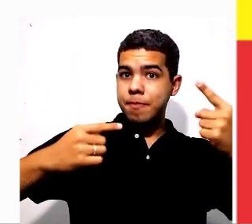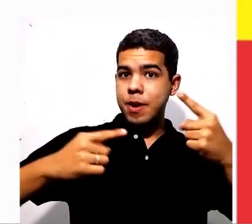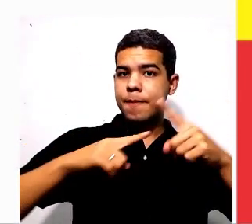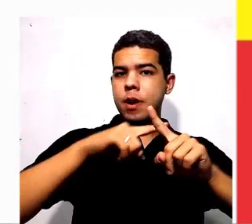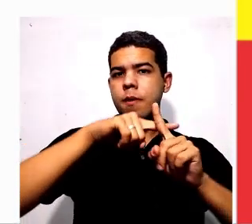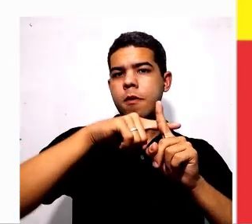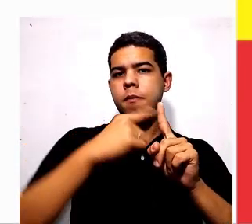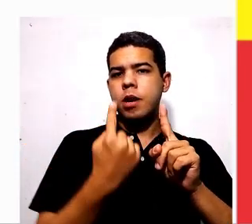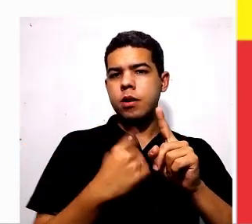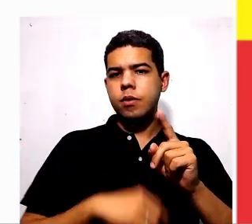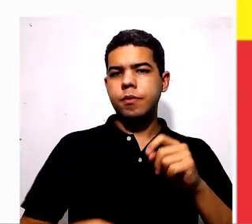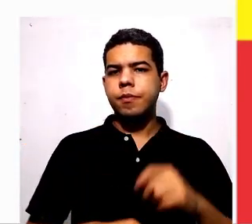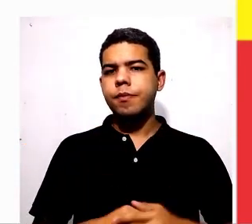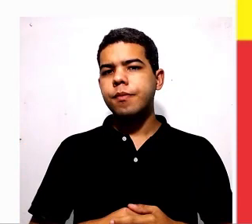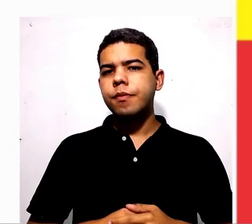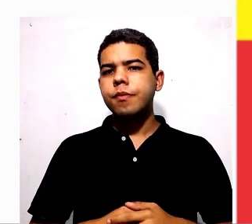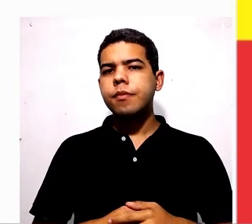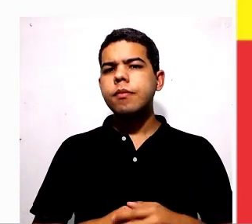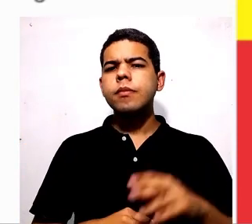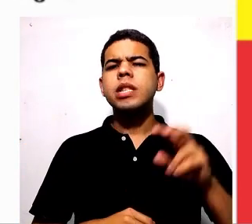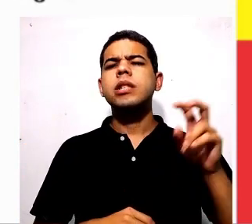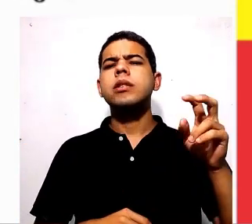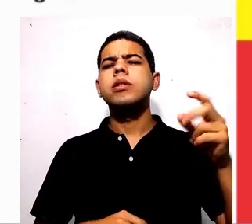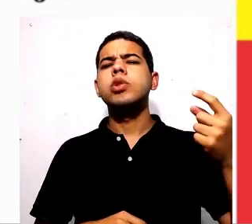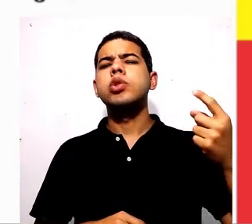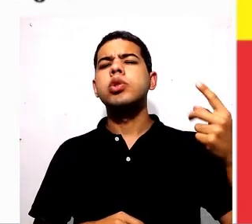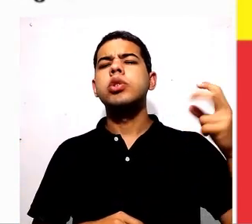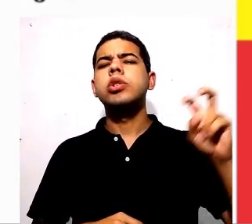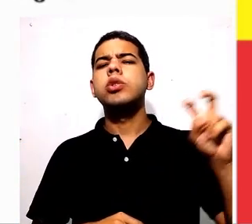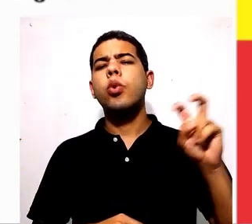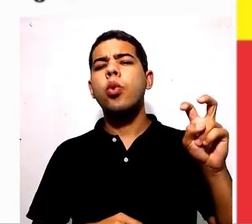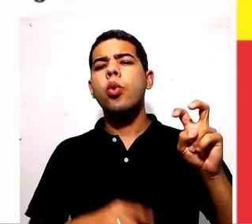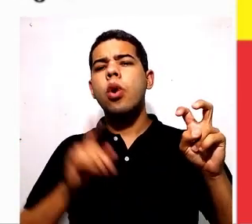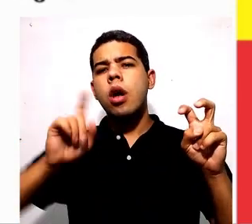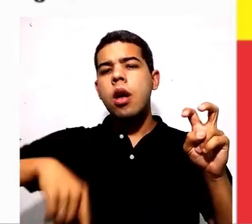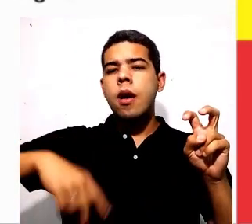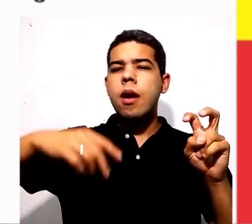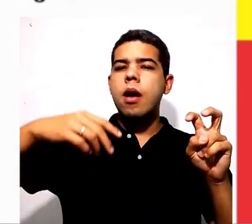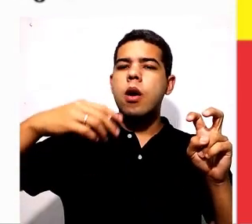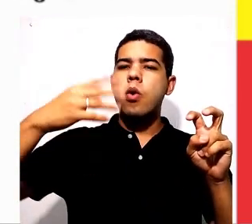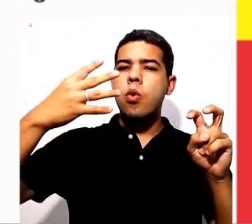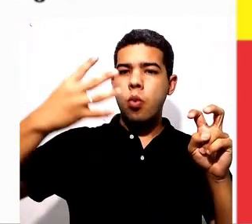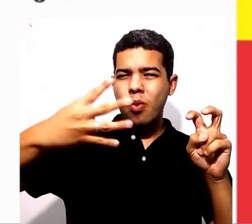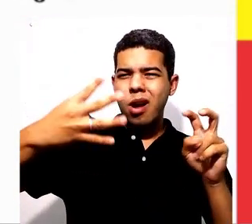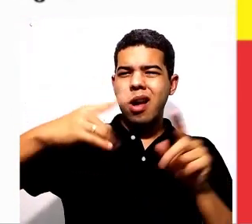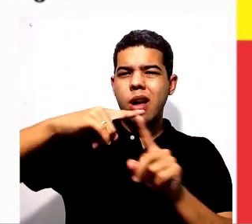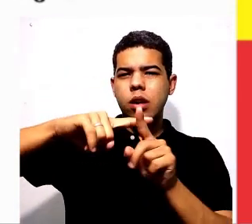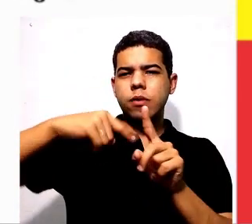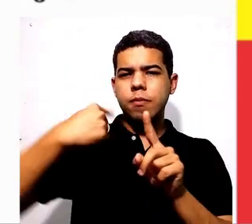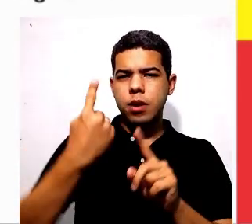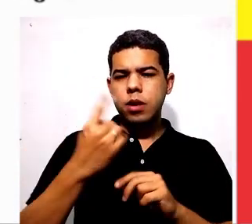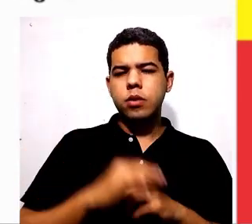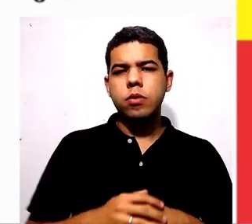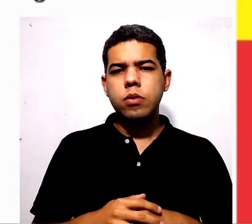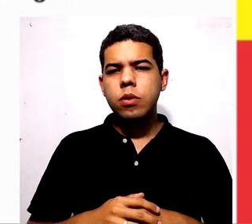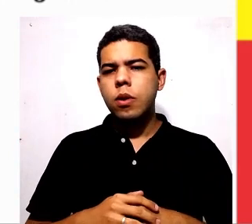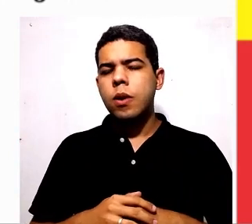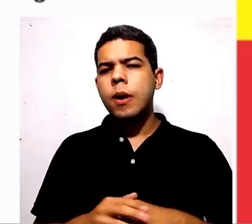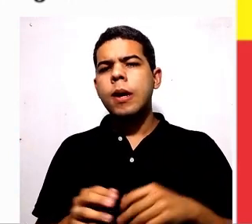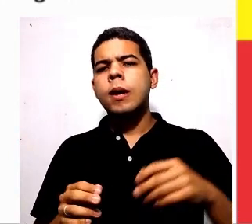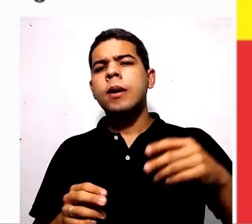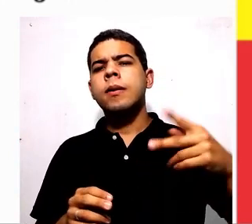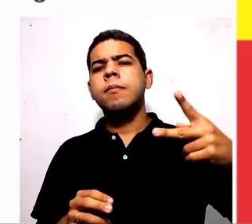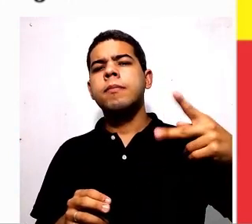O P5, P4 mais 1. E o P6, nesse caso o P7, P6 mais